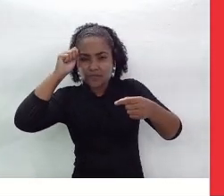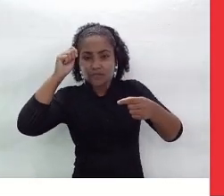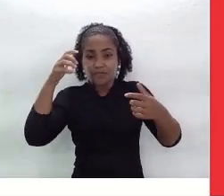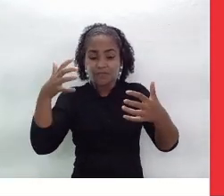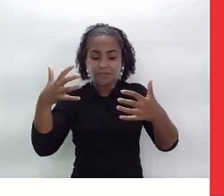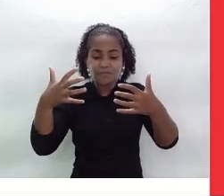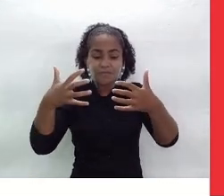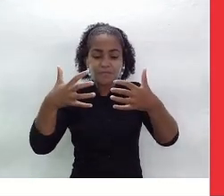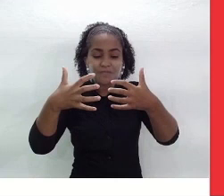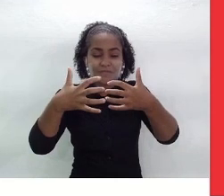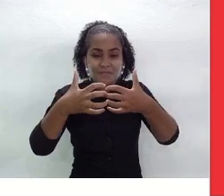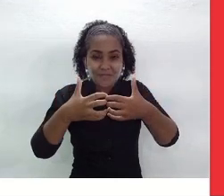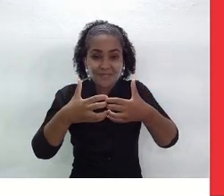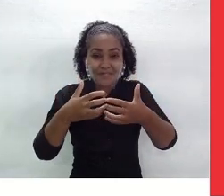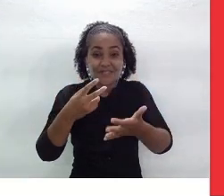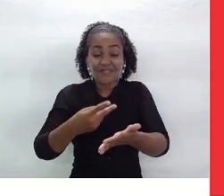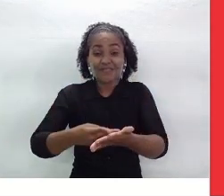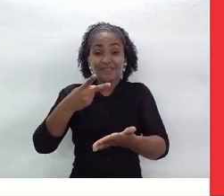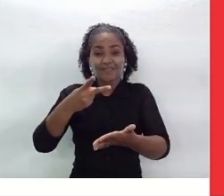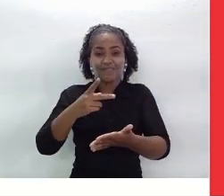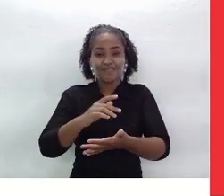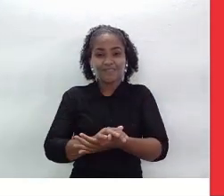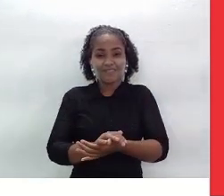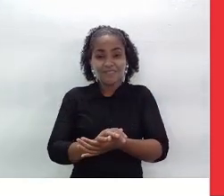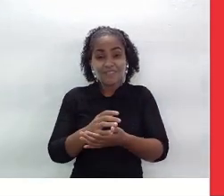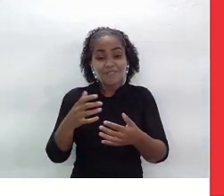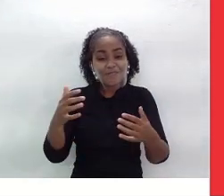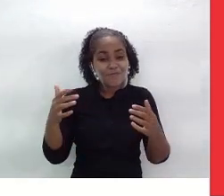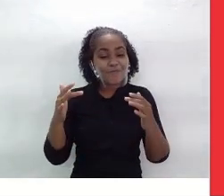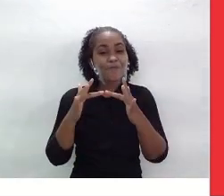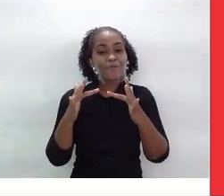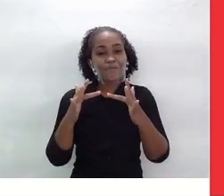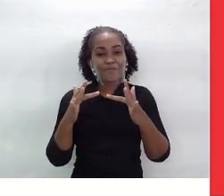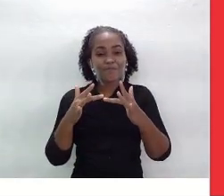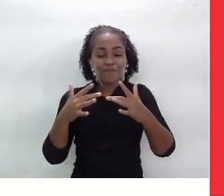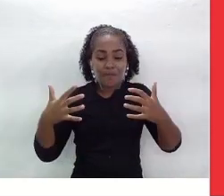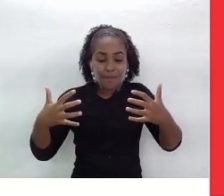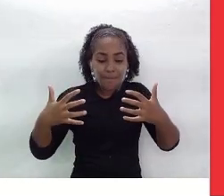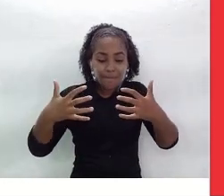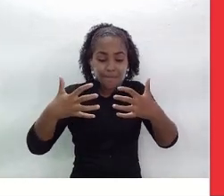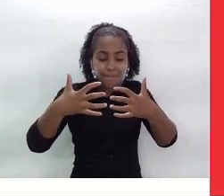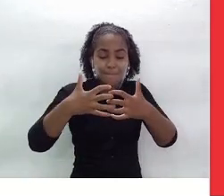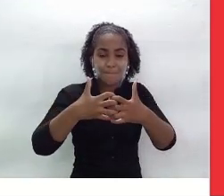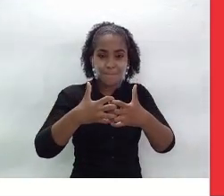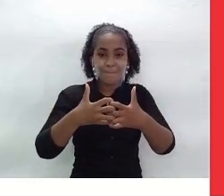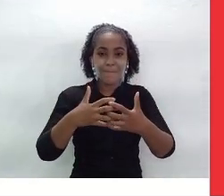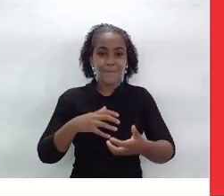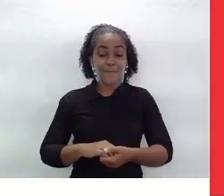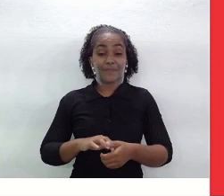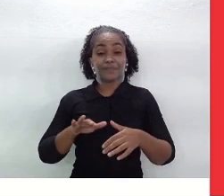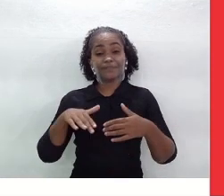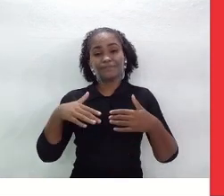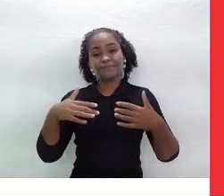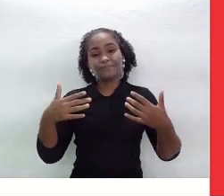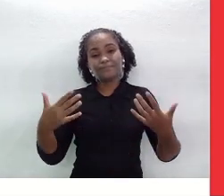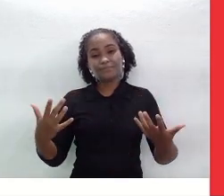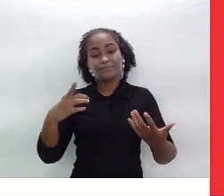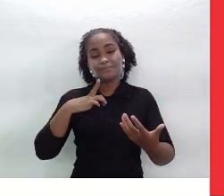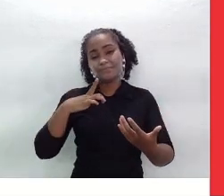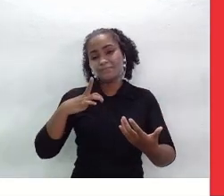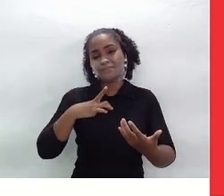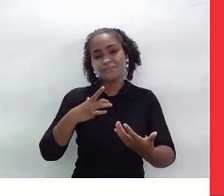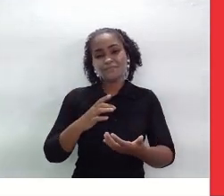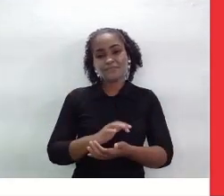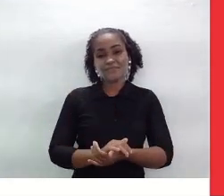dois. Observe que vai fazer como se fosse um quebra-cabeça. Um vai se encaixar no outro. Ou seja, é